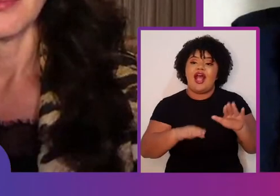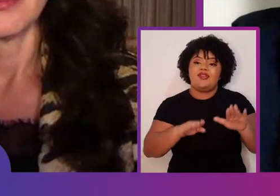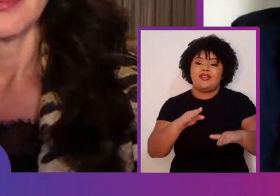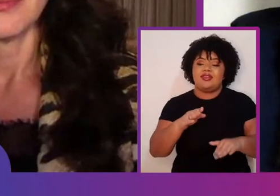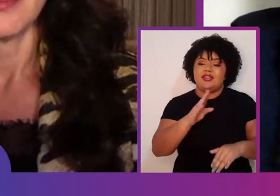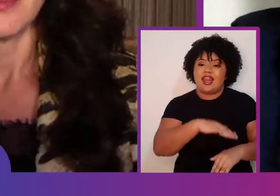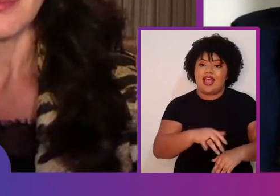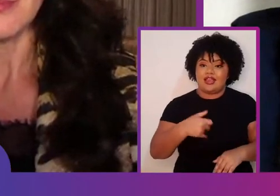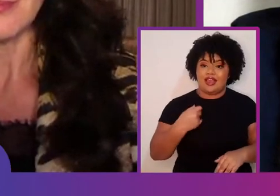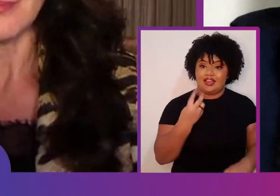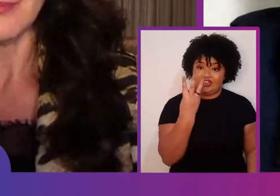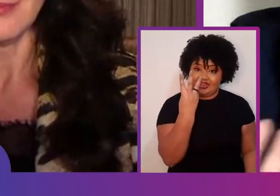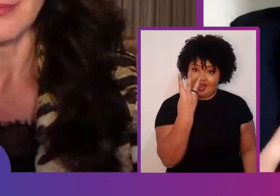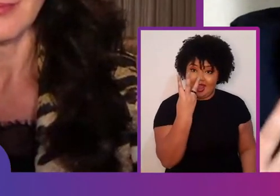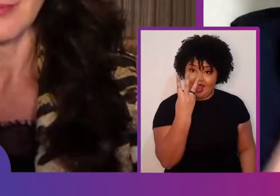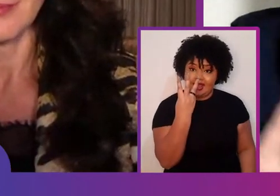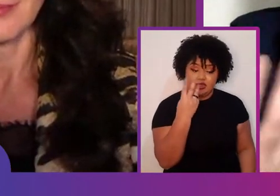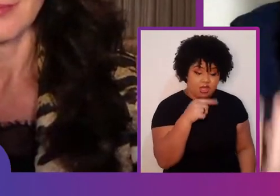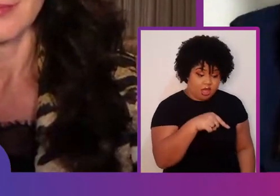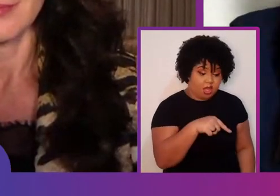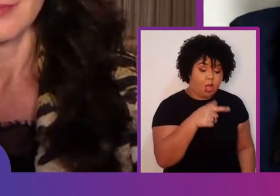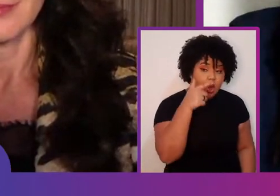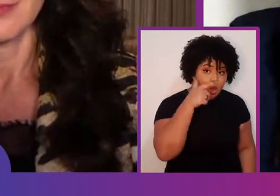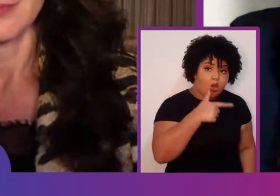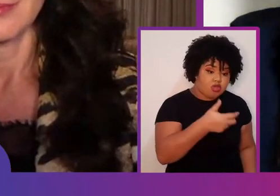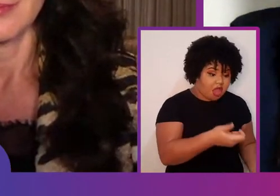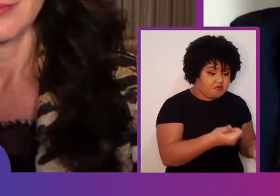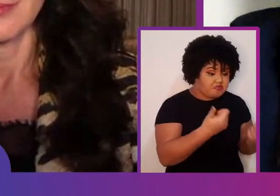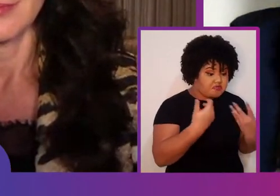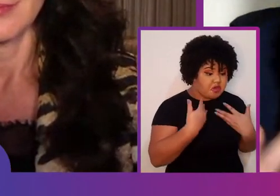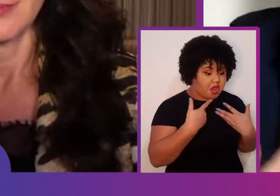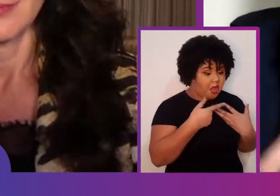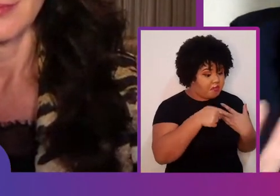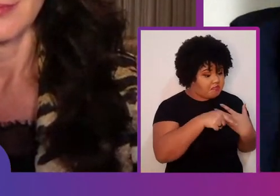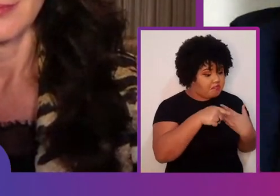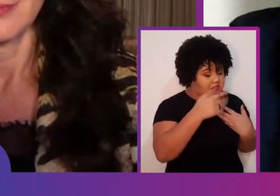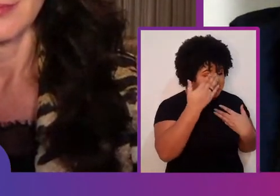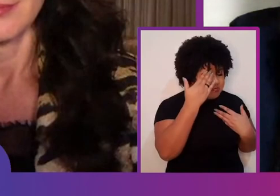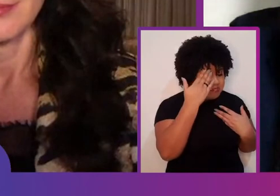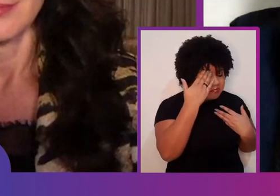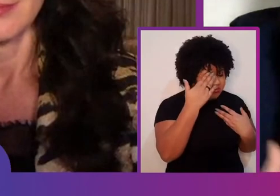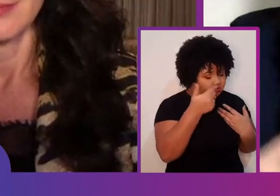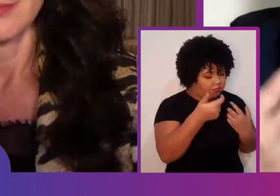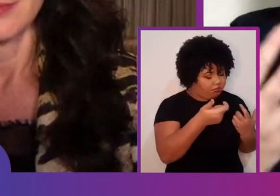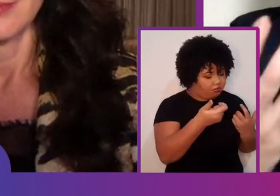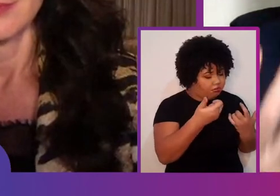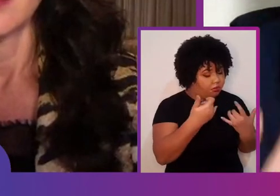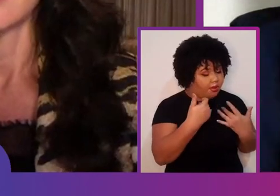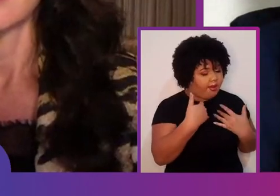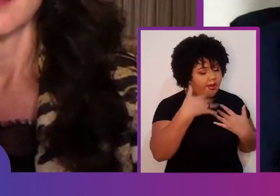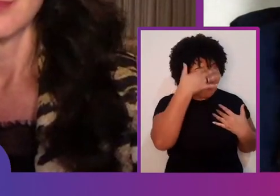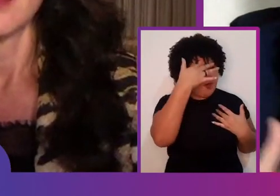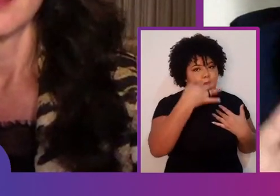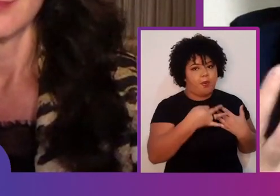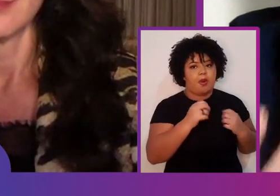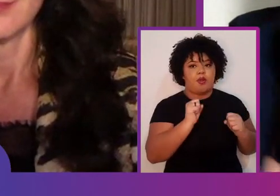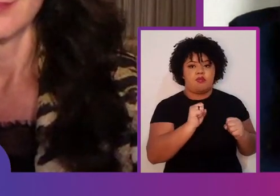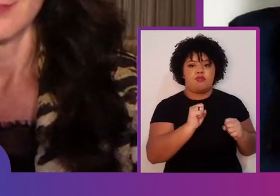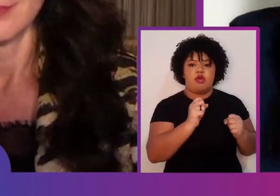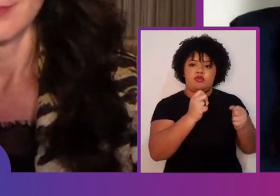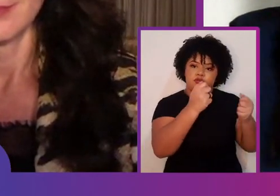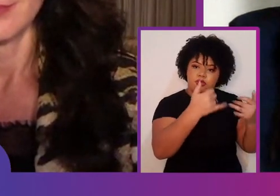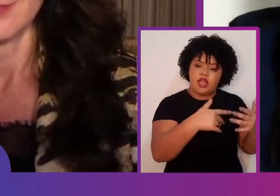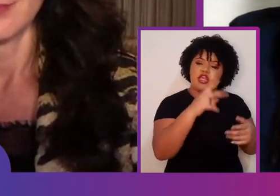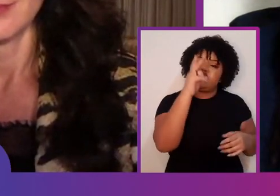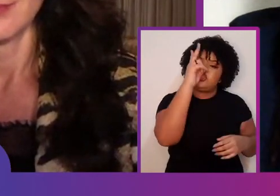consegue construir um raciocínio e te dizer o que ela está entendendo do que ela está vivendo, a ponto de que você possa ir com histórias, sempre